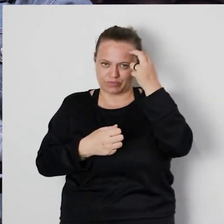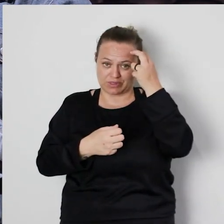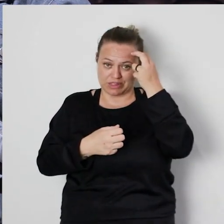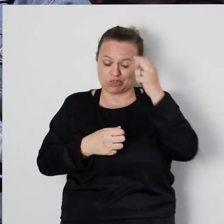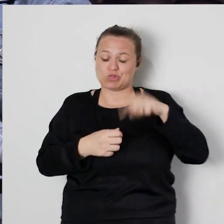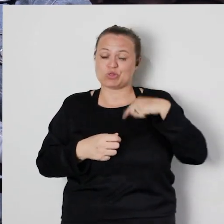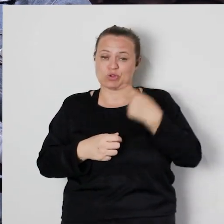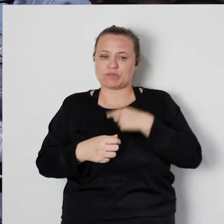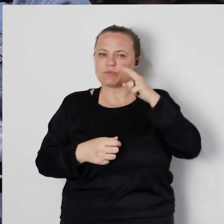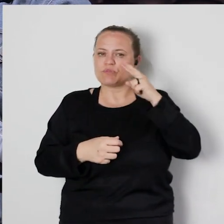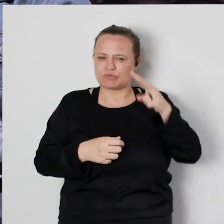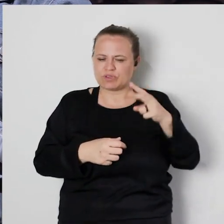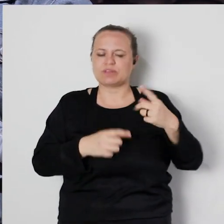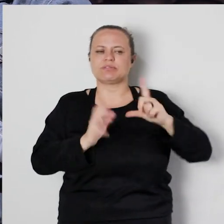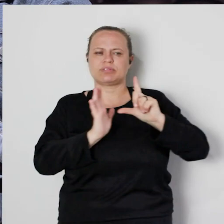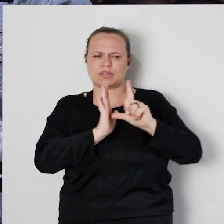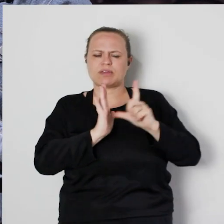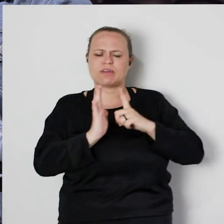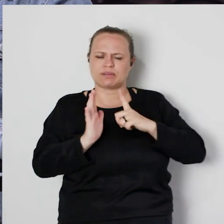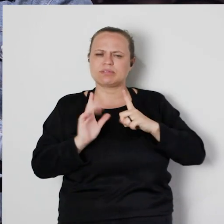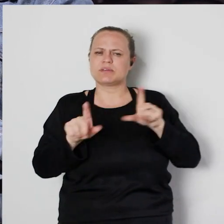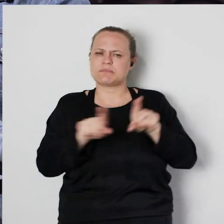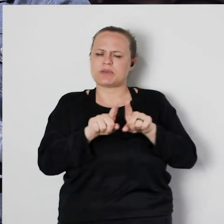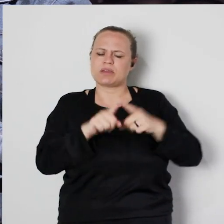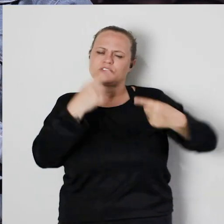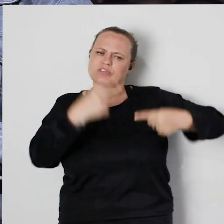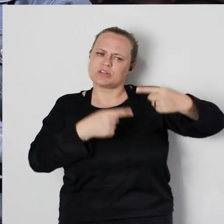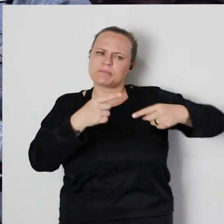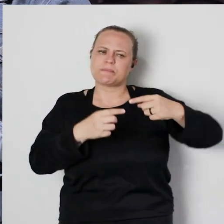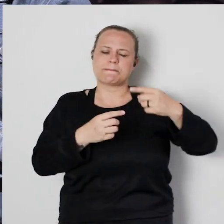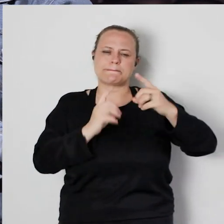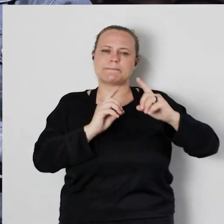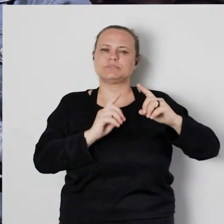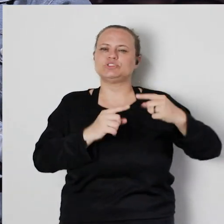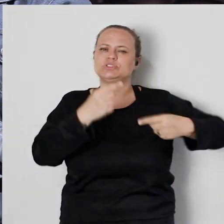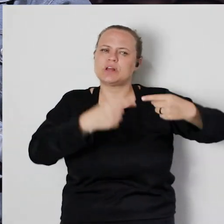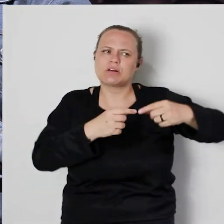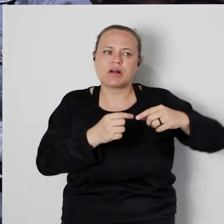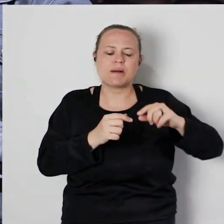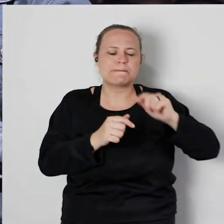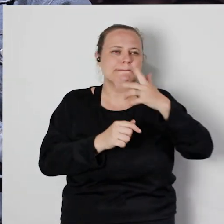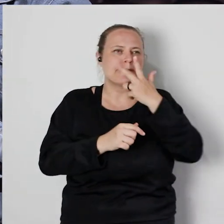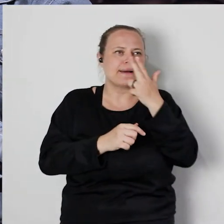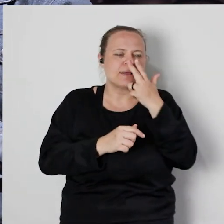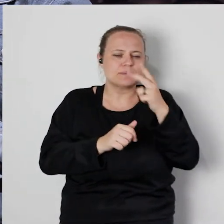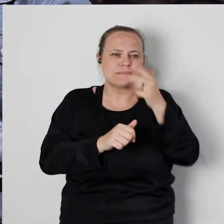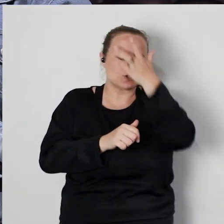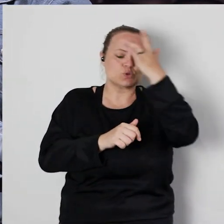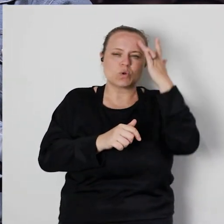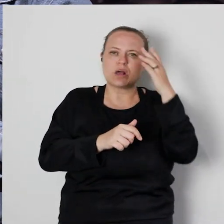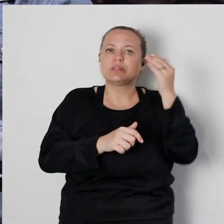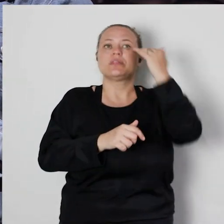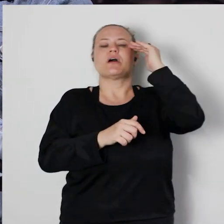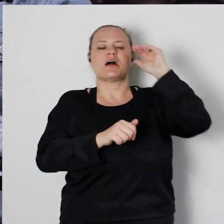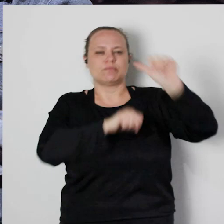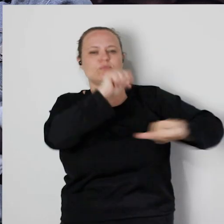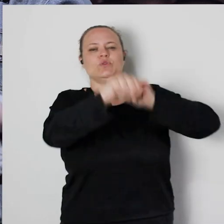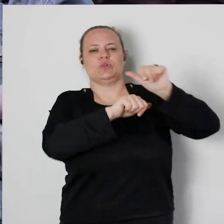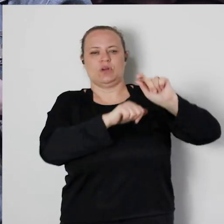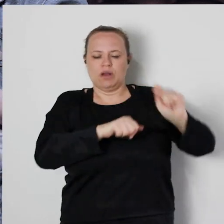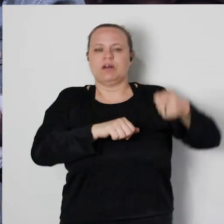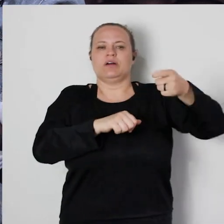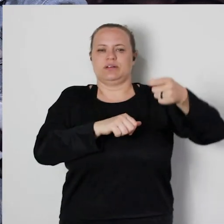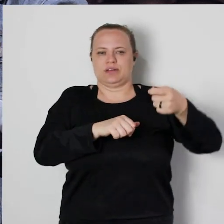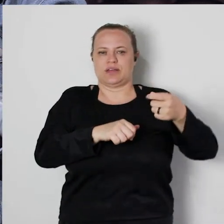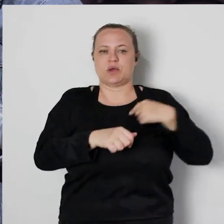como um espaço de produção cultural, e eu acho que a gente vai ver, inclusive, nas próximas entrevistas, no diálogo com os outros convidados, isso, do